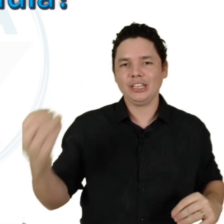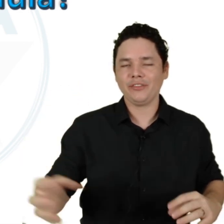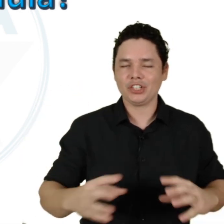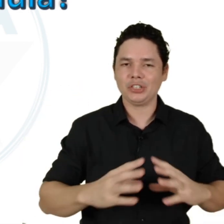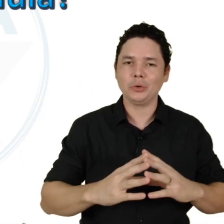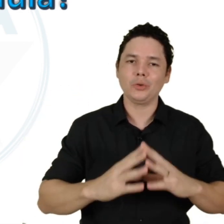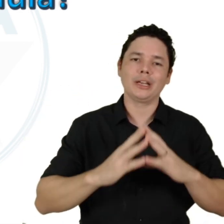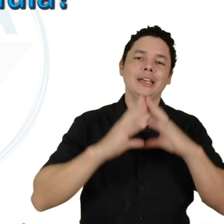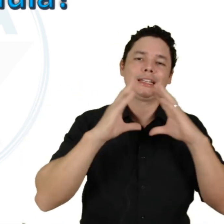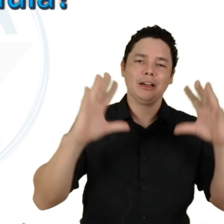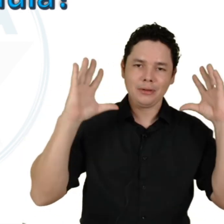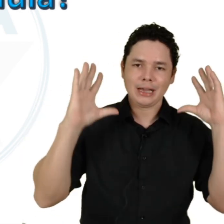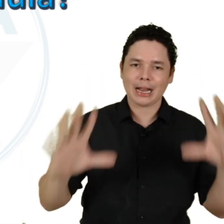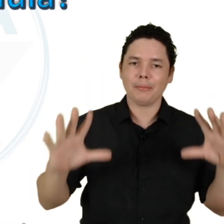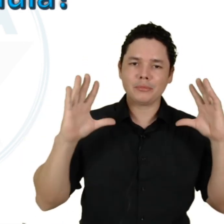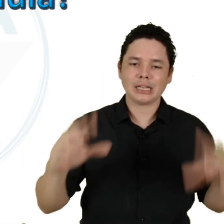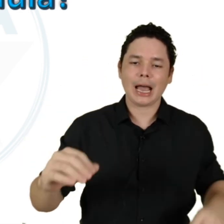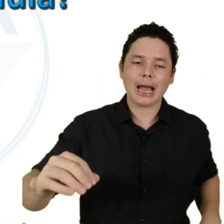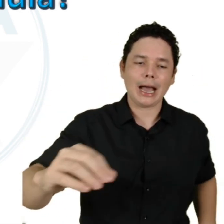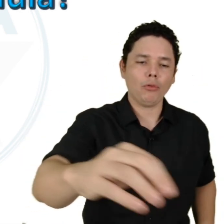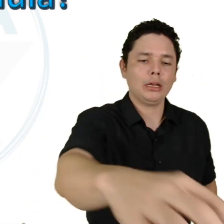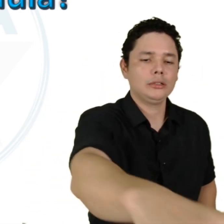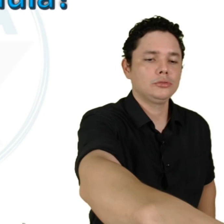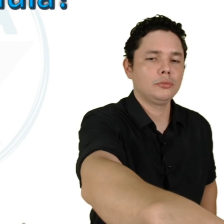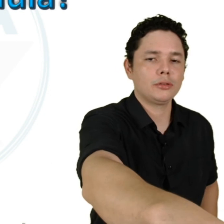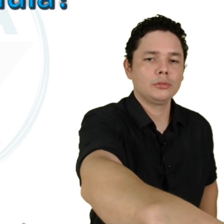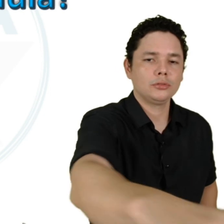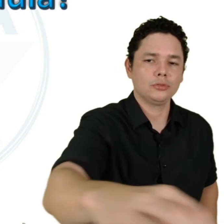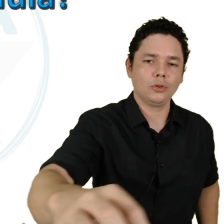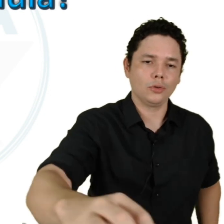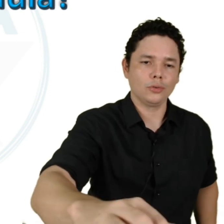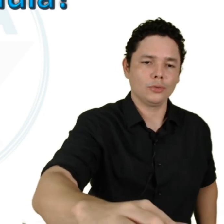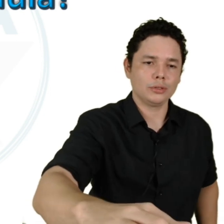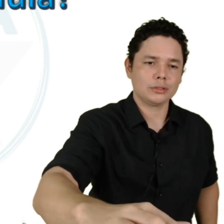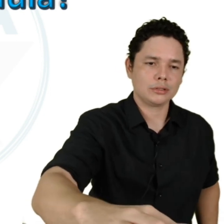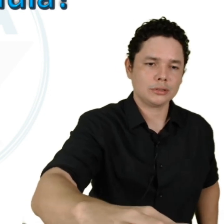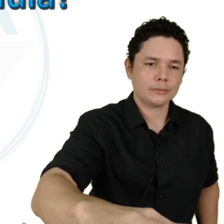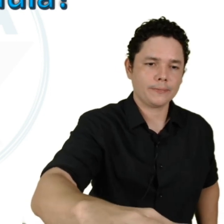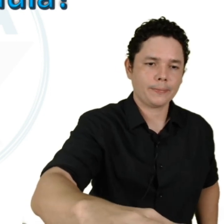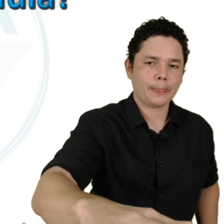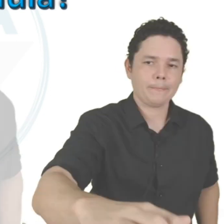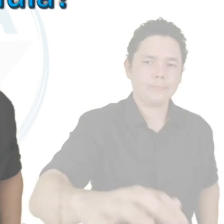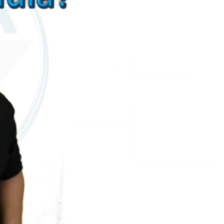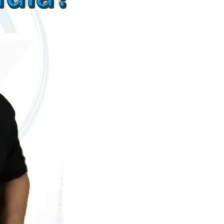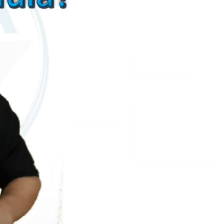de investidura. Então, acabamos a aula número 2.